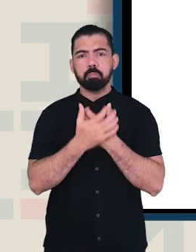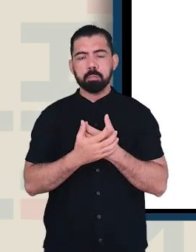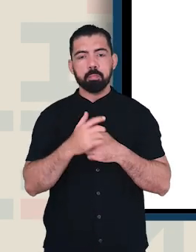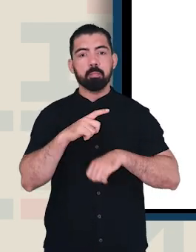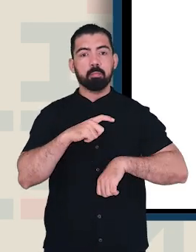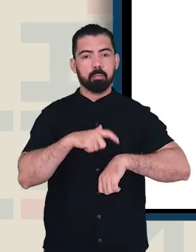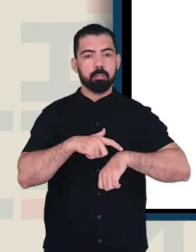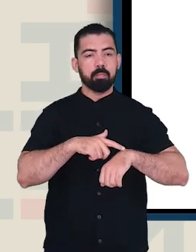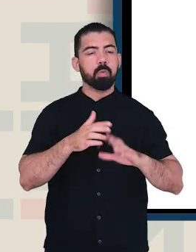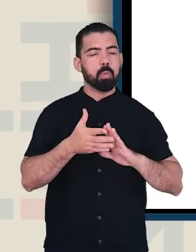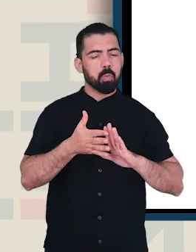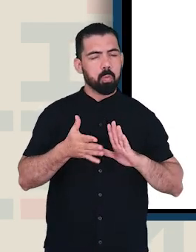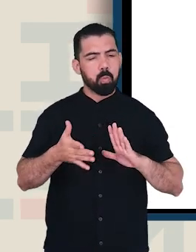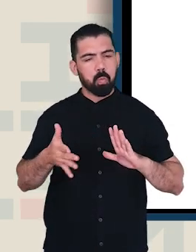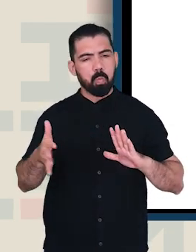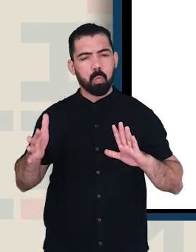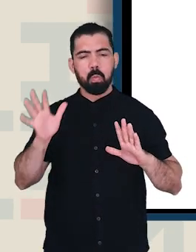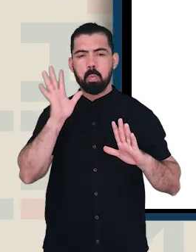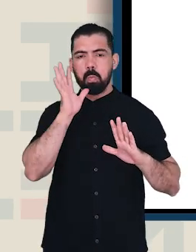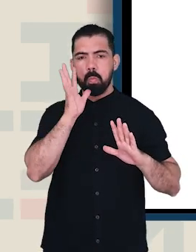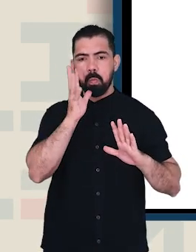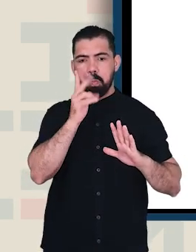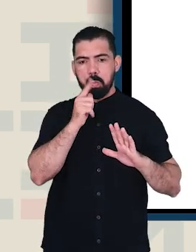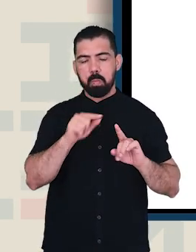tempo, relativamente lento,